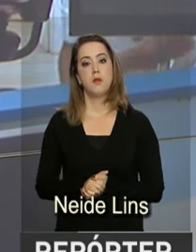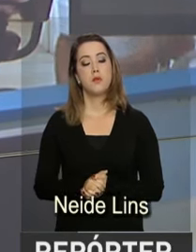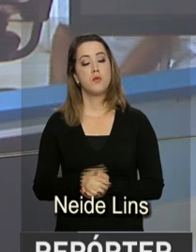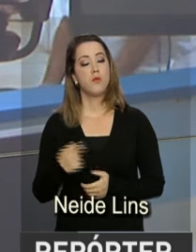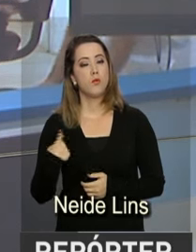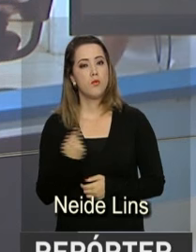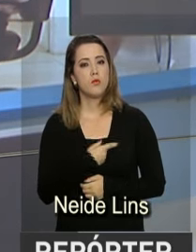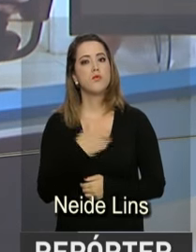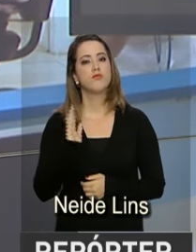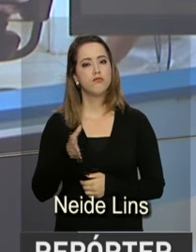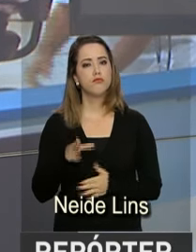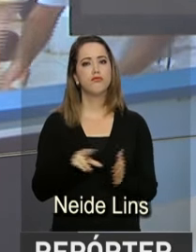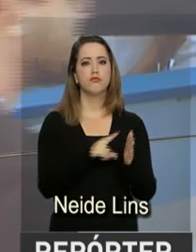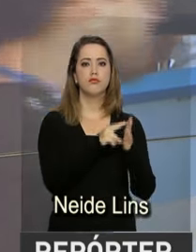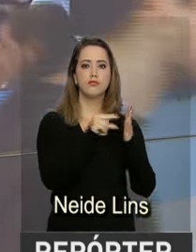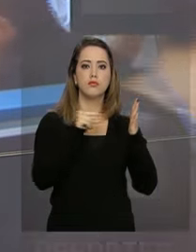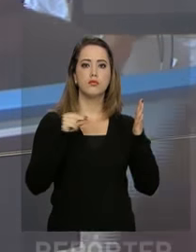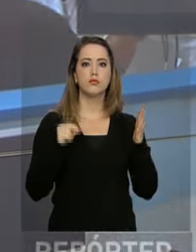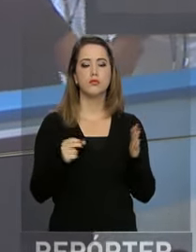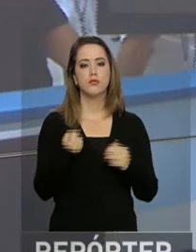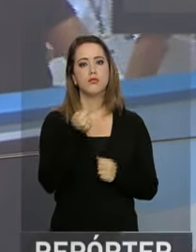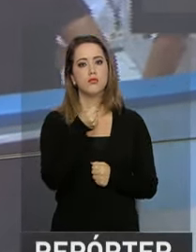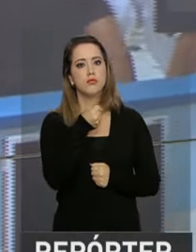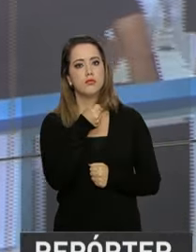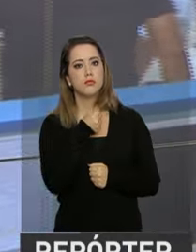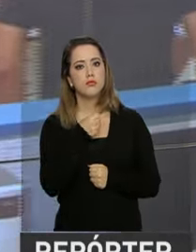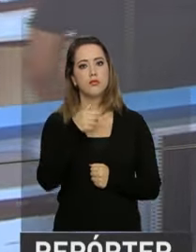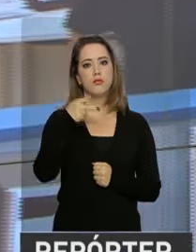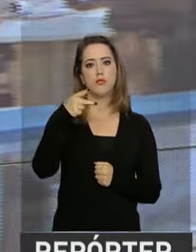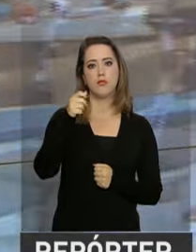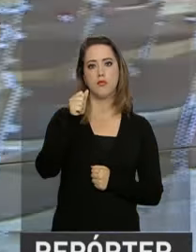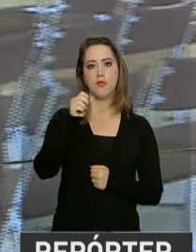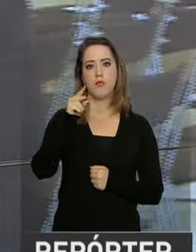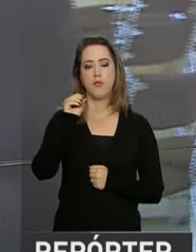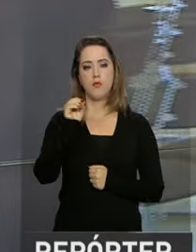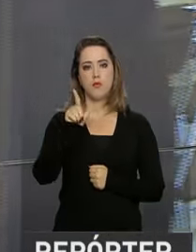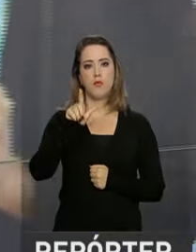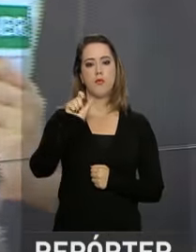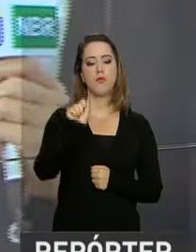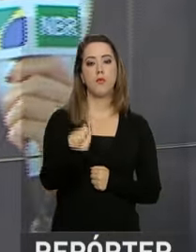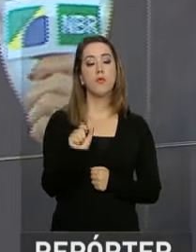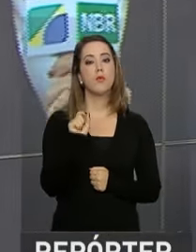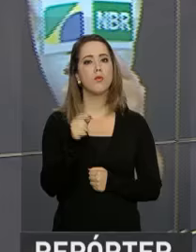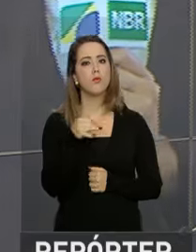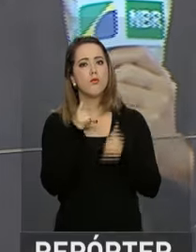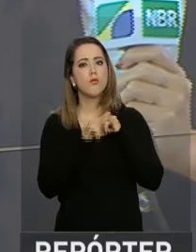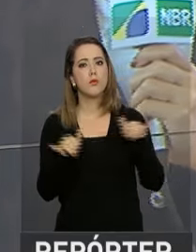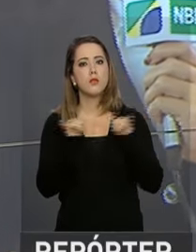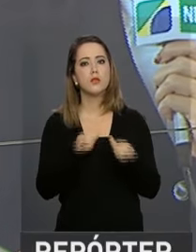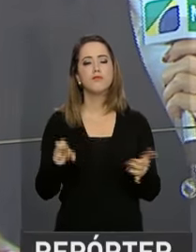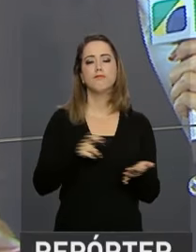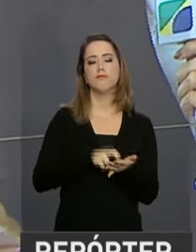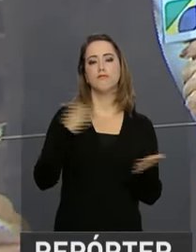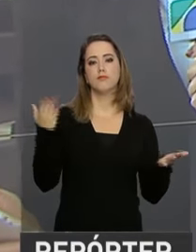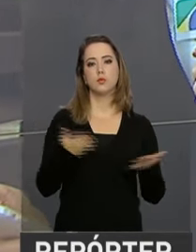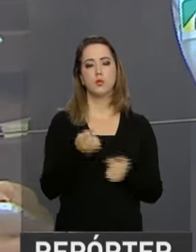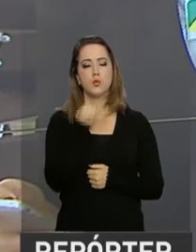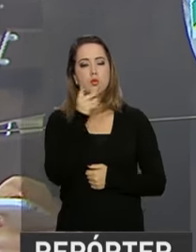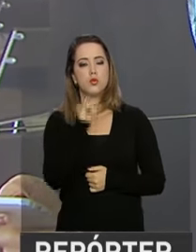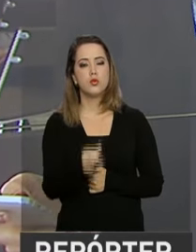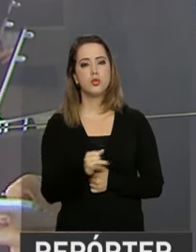Nós vamos direto ao Palácio do Planalto conversar com a repórter Paola De Orte, que tem as informações desta manhã para a gente. Bom dia,